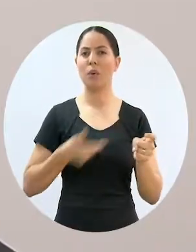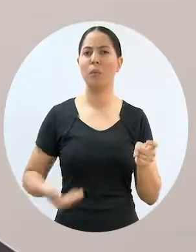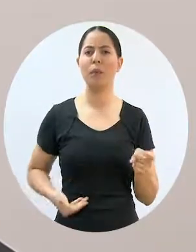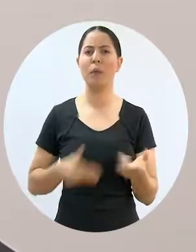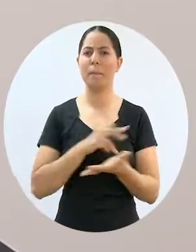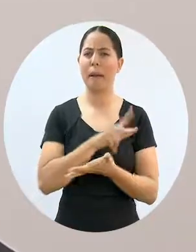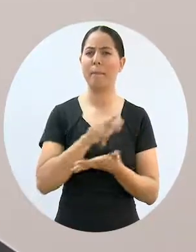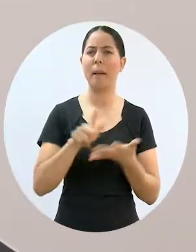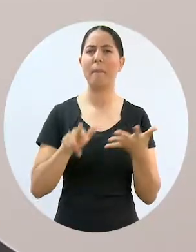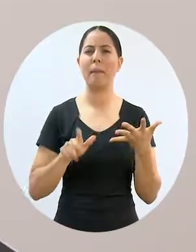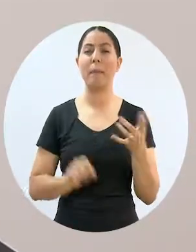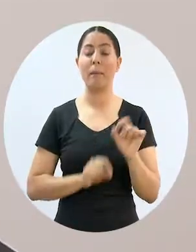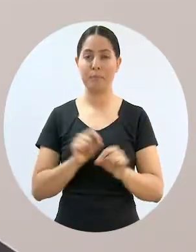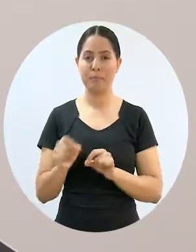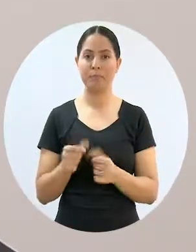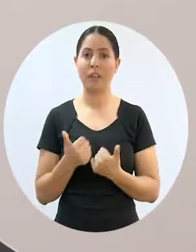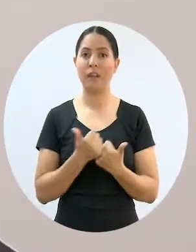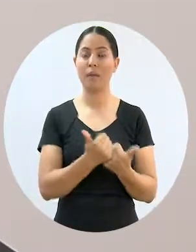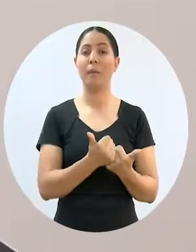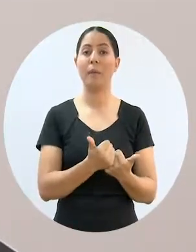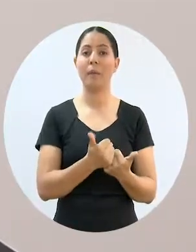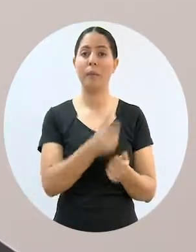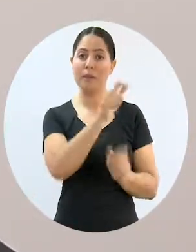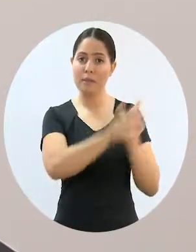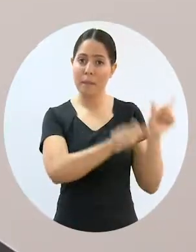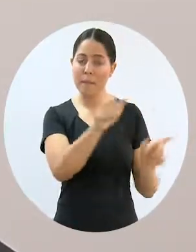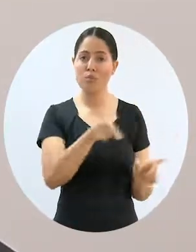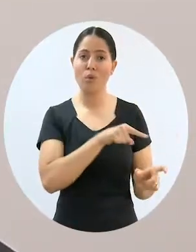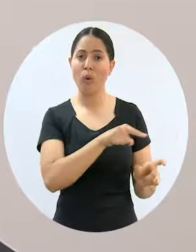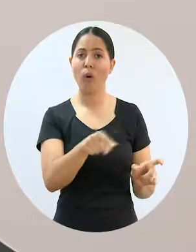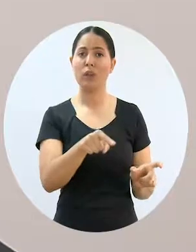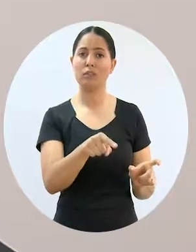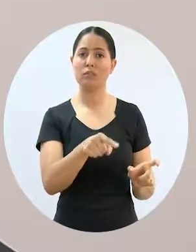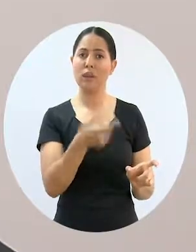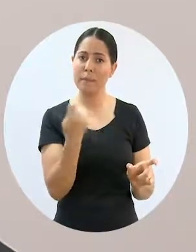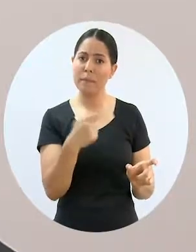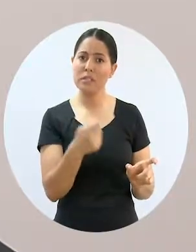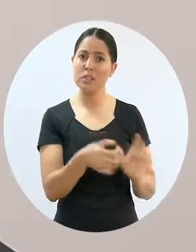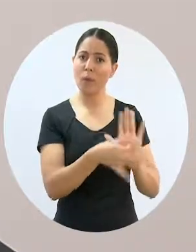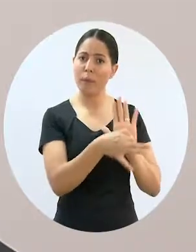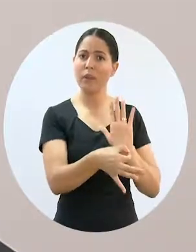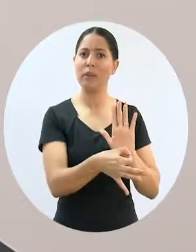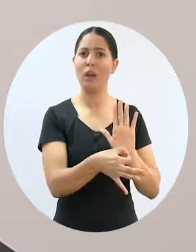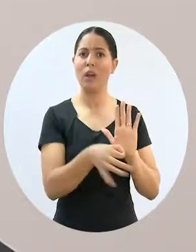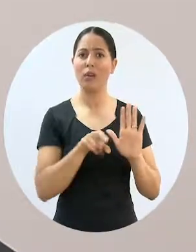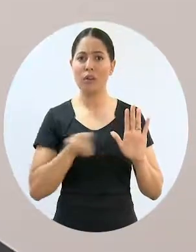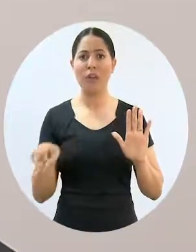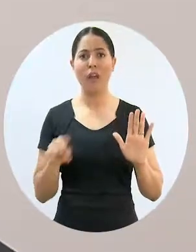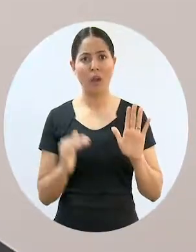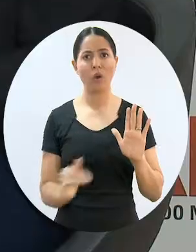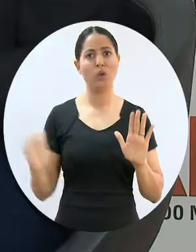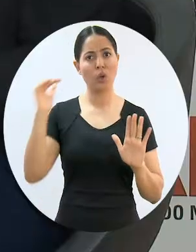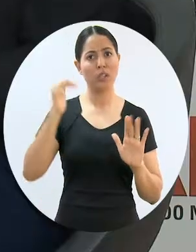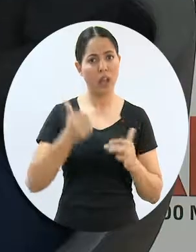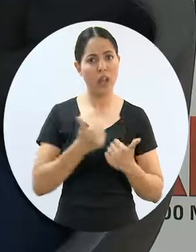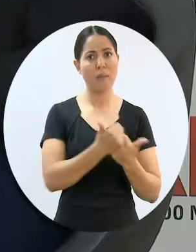Administração Pública, porque as pessoas precisam ser ouvidas, e ouvidas por quem pode, de fato, tomar alguma providência. Então, esse é